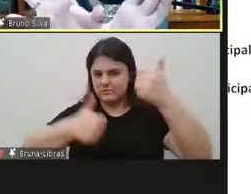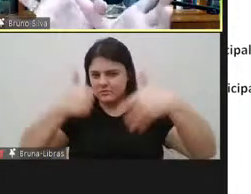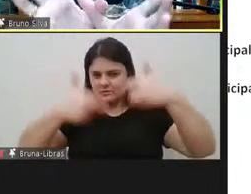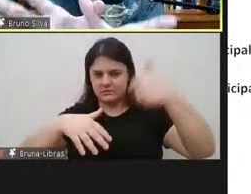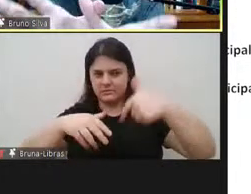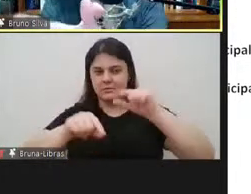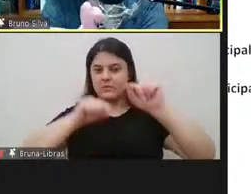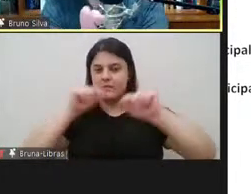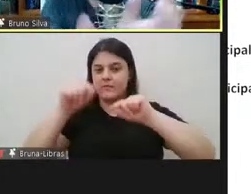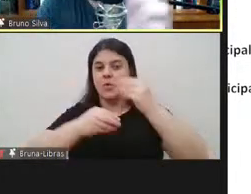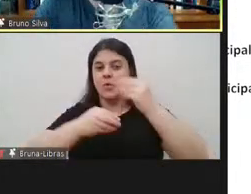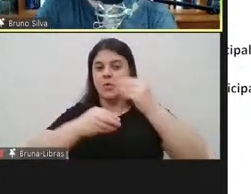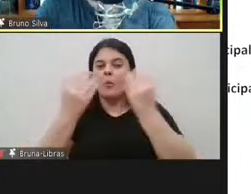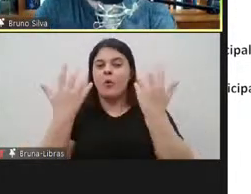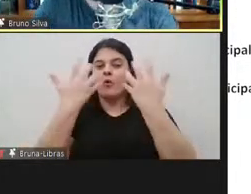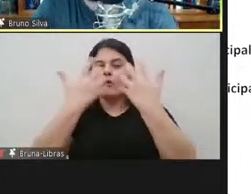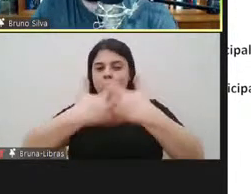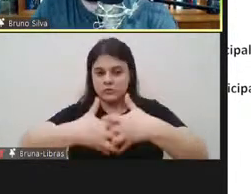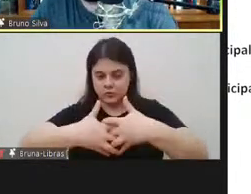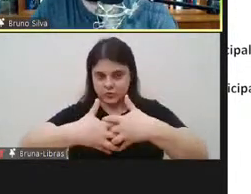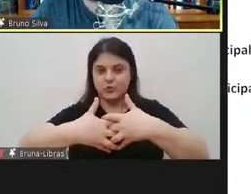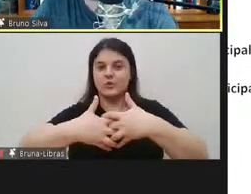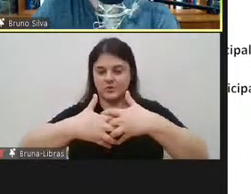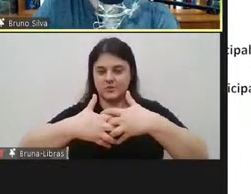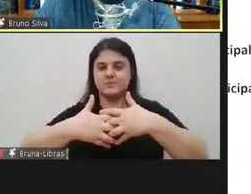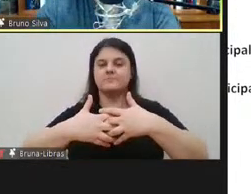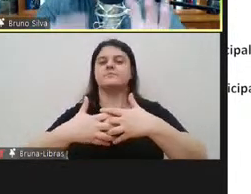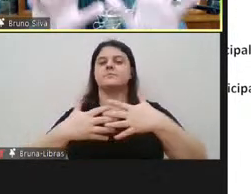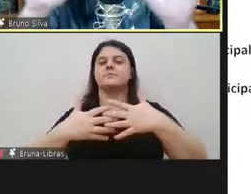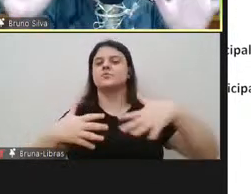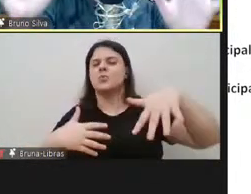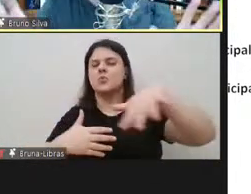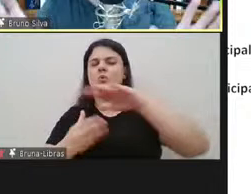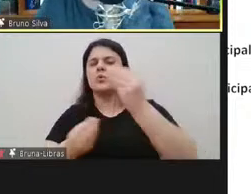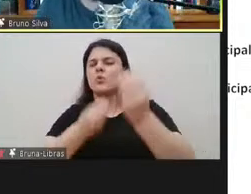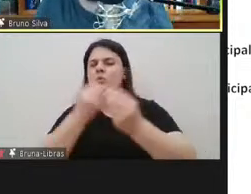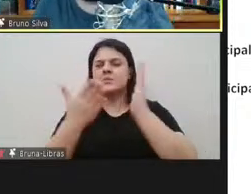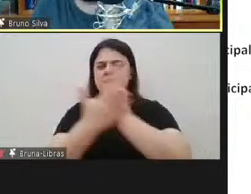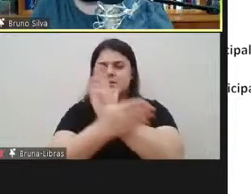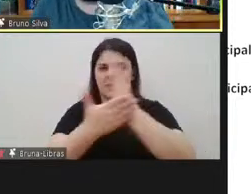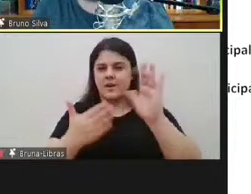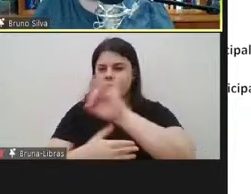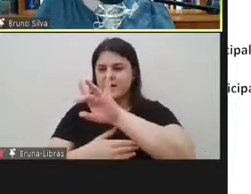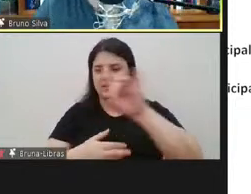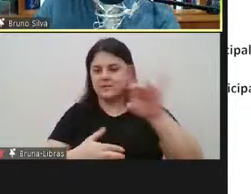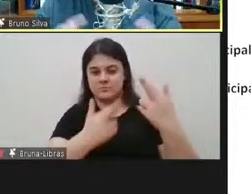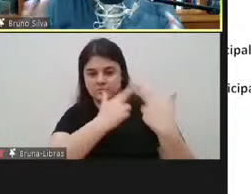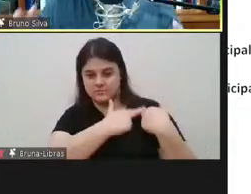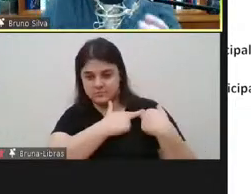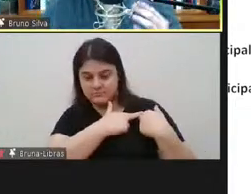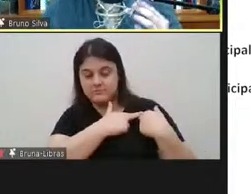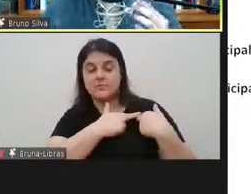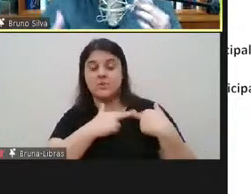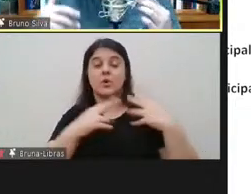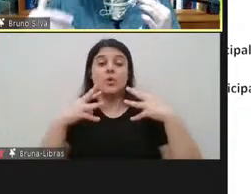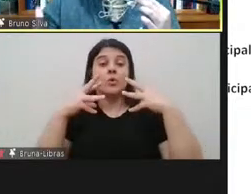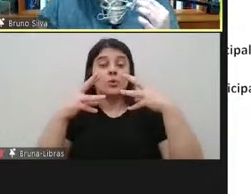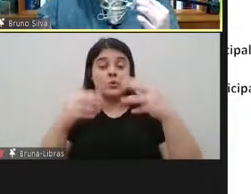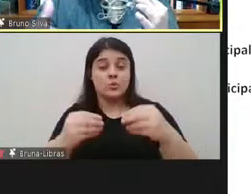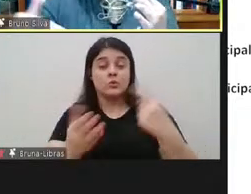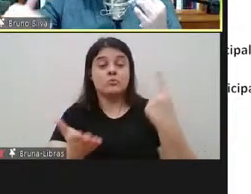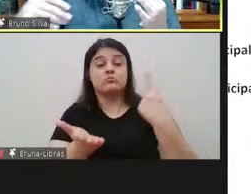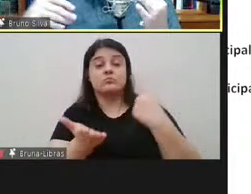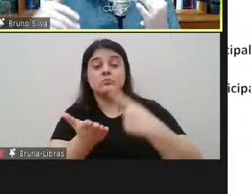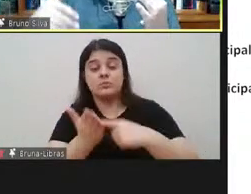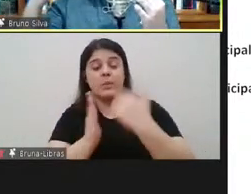relacionadas ao funcionamento do estado brasileiro a divisão das responsabilidades políticas tudo isso foi